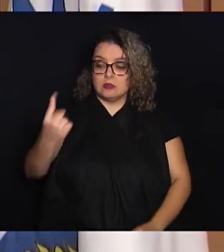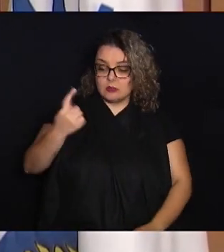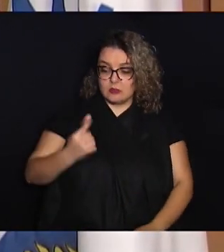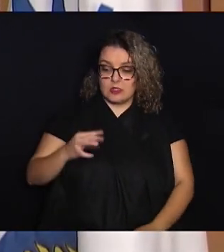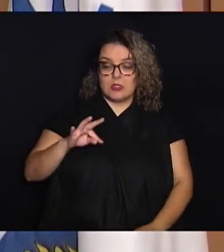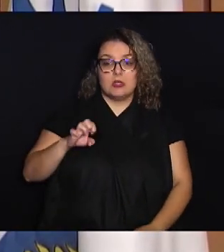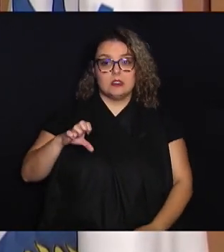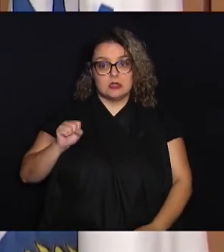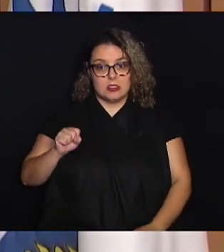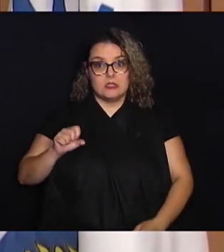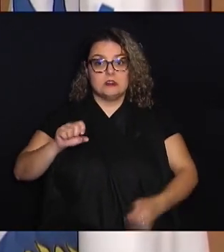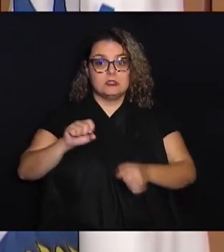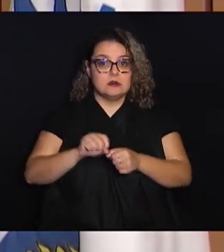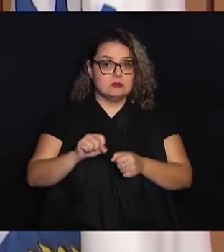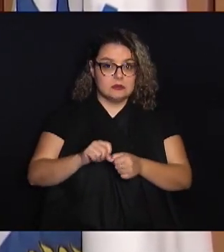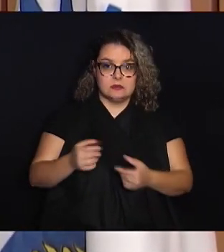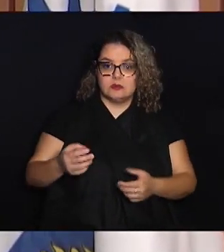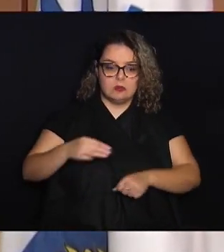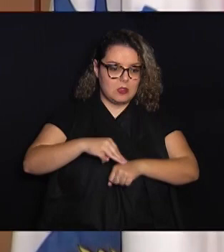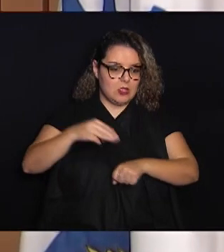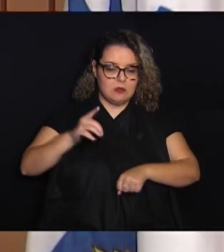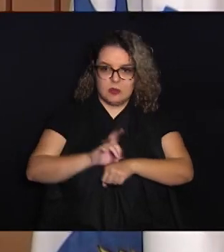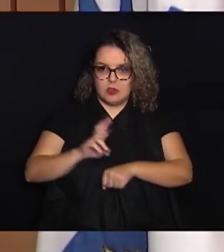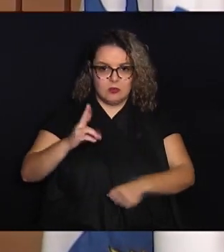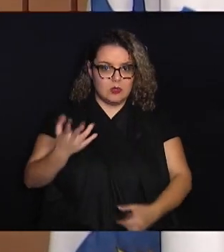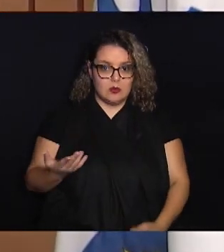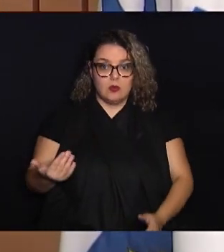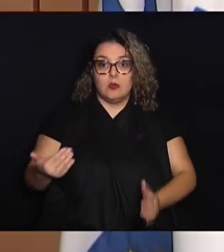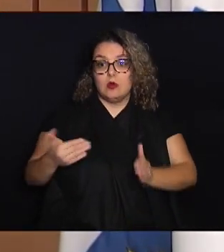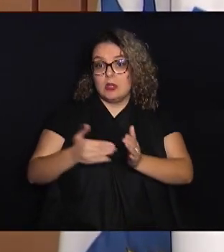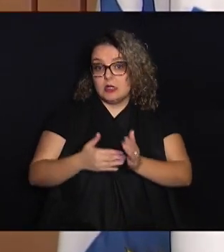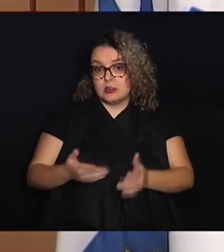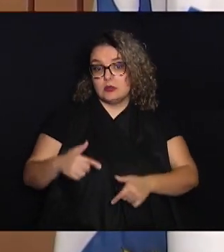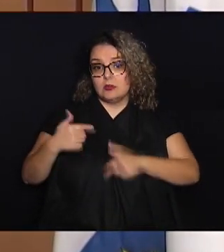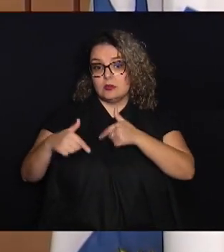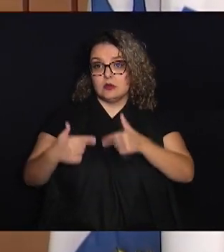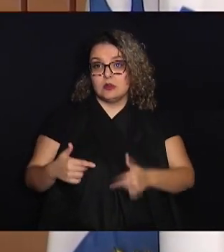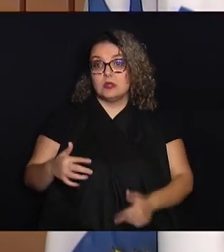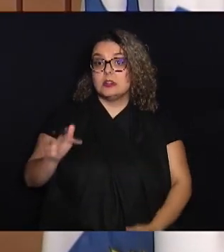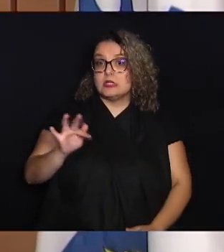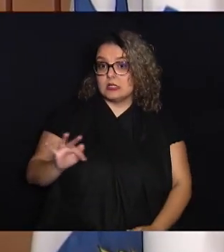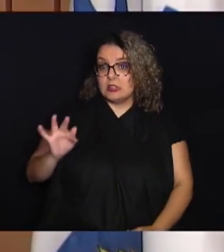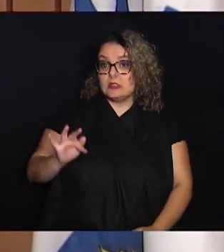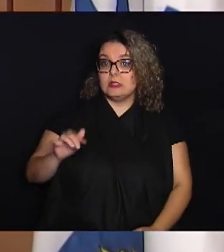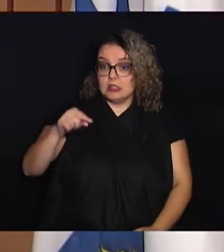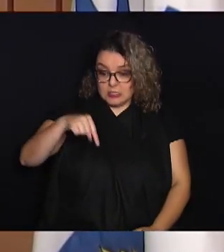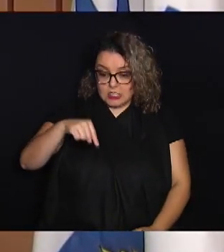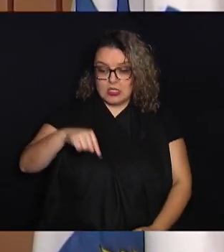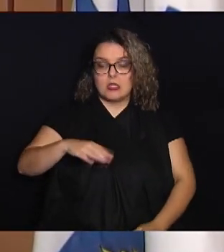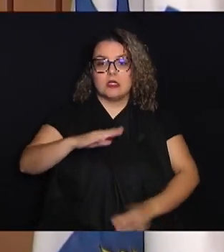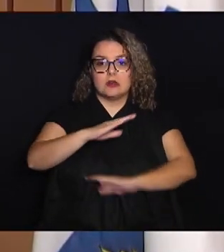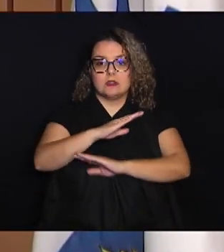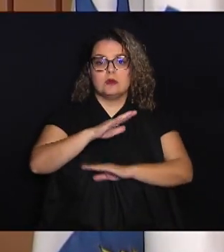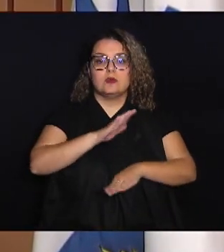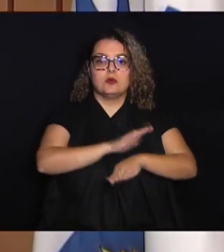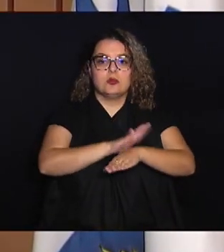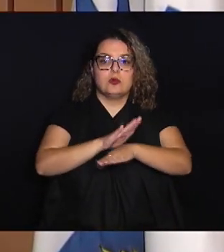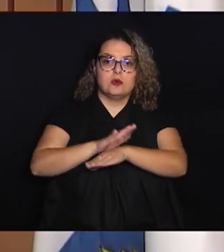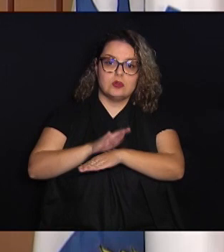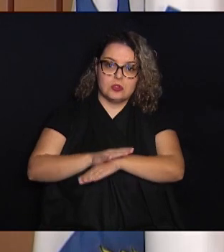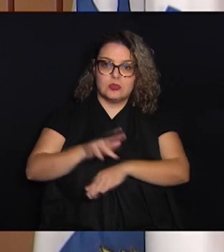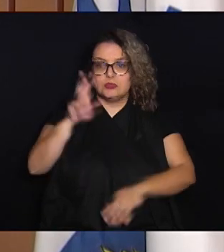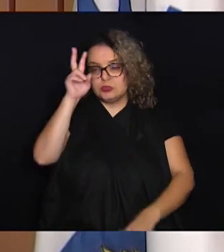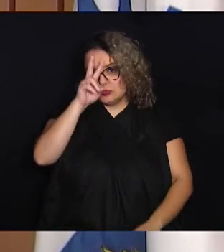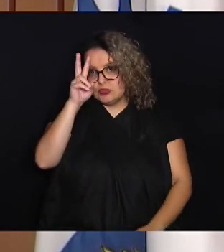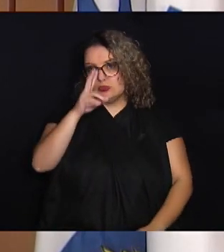tese de mestrado, de doutorado, ou até seu trabalho na faculdade, aqui na Câmara, com auxílio dos